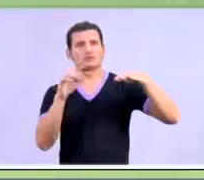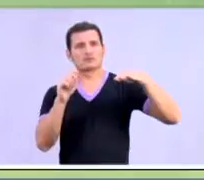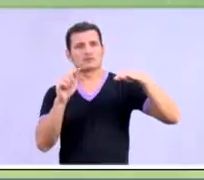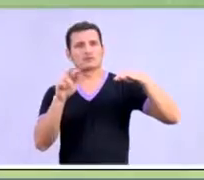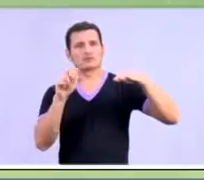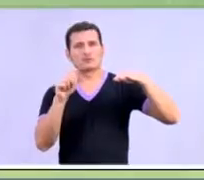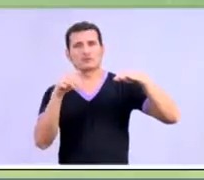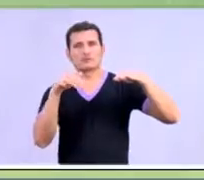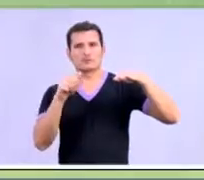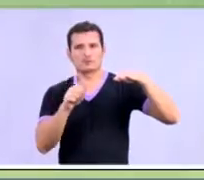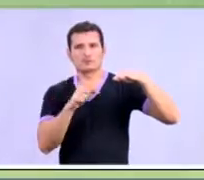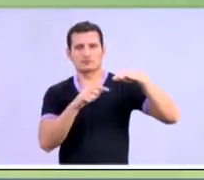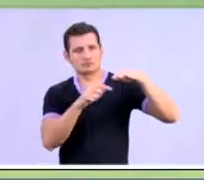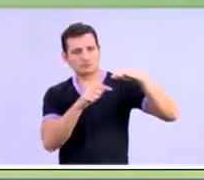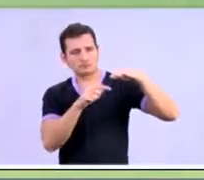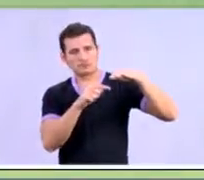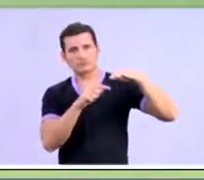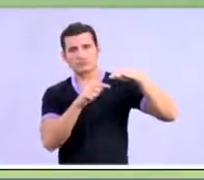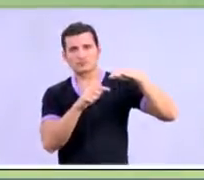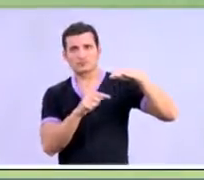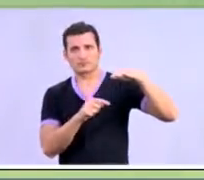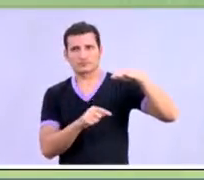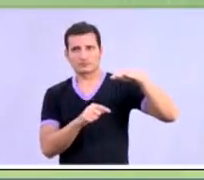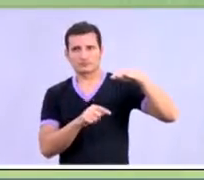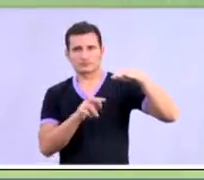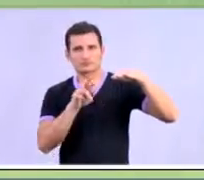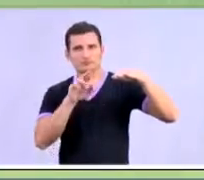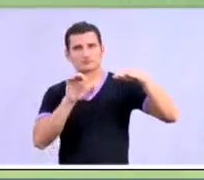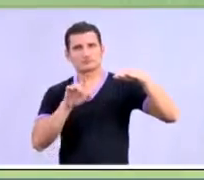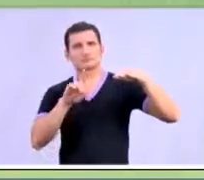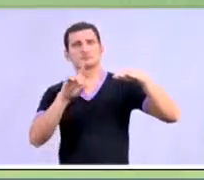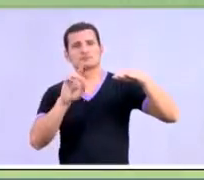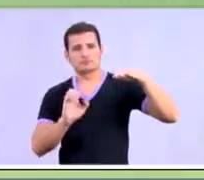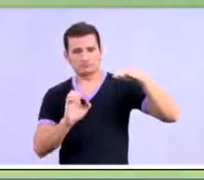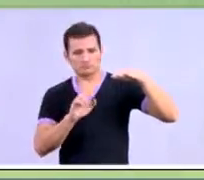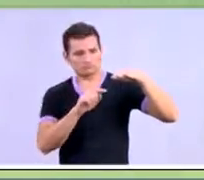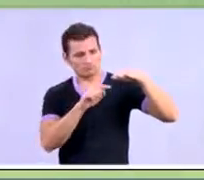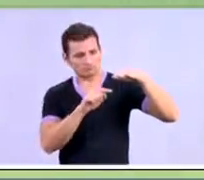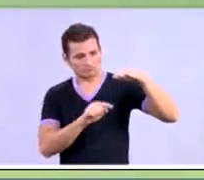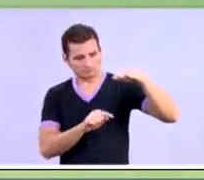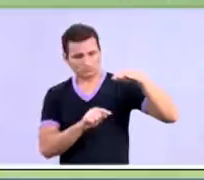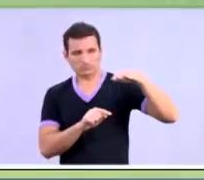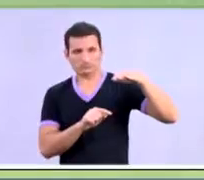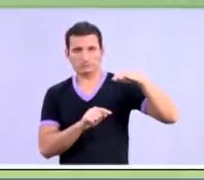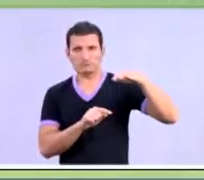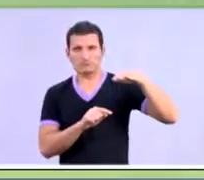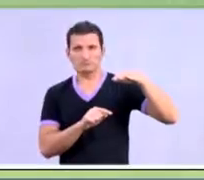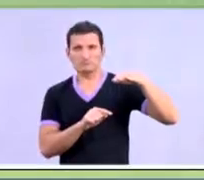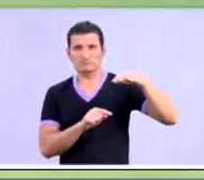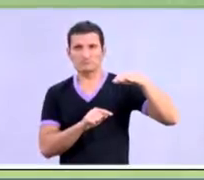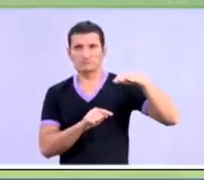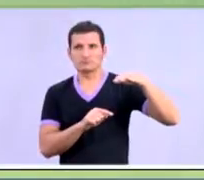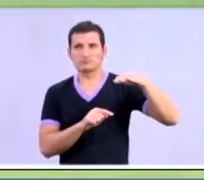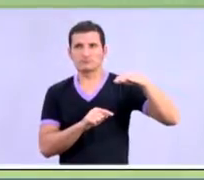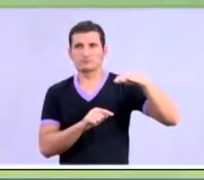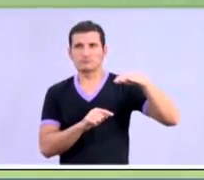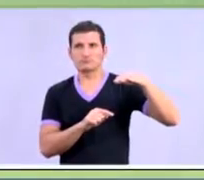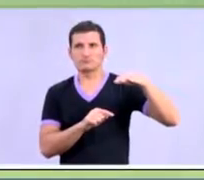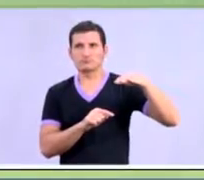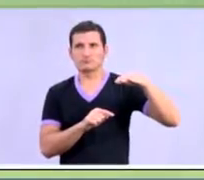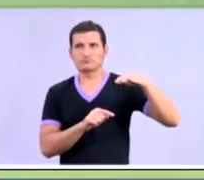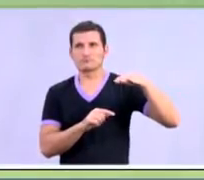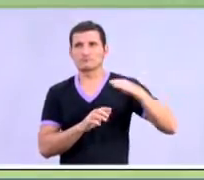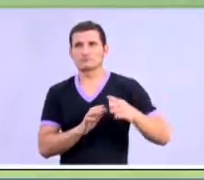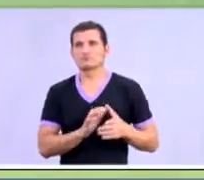ela manda para a camada de rede, que depois viram outros tipos de unidades, né? E